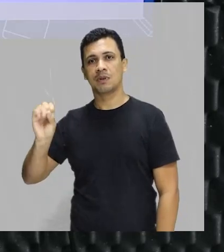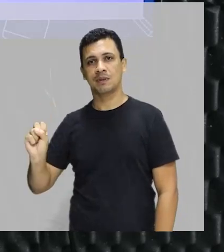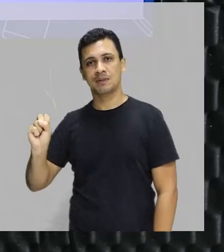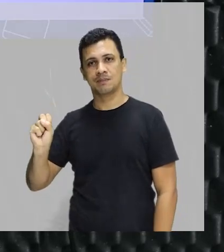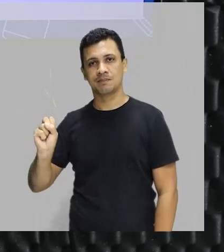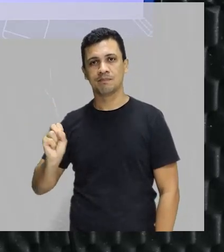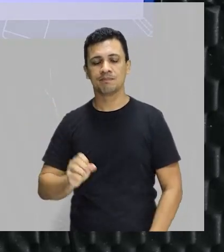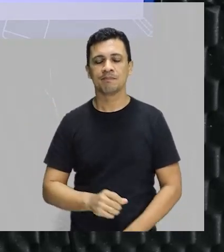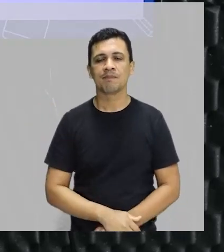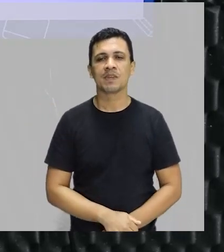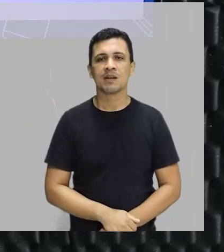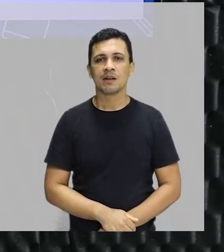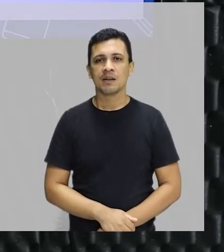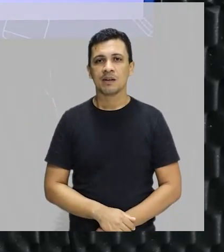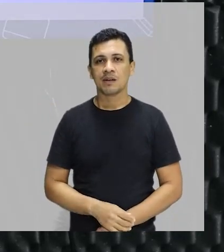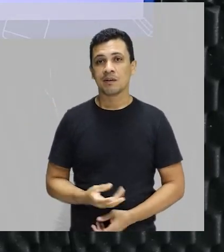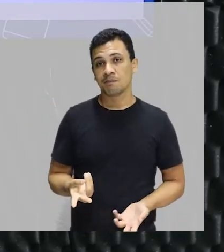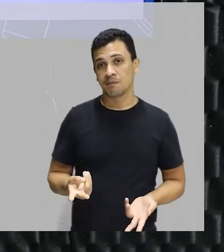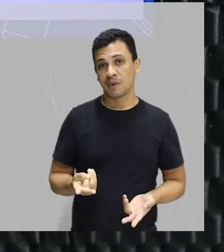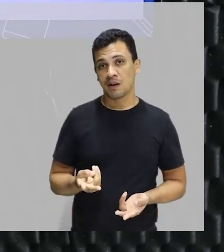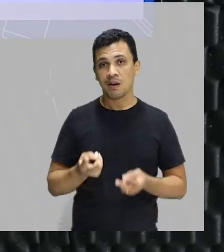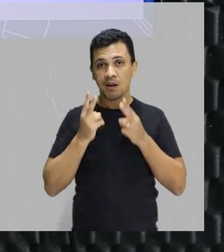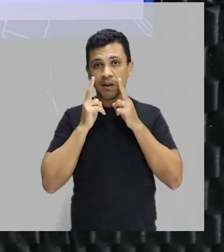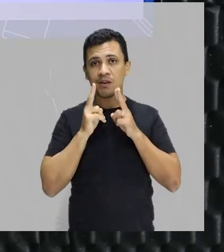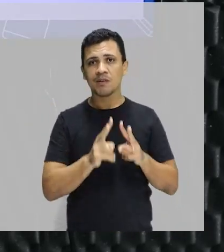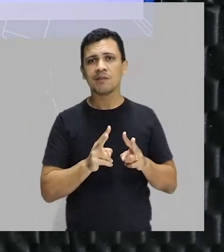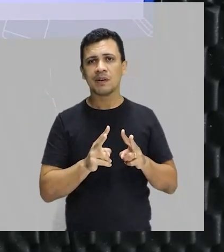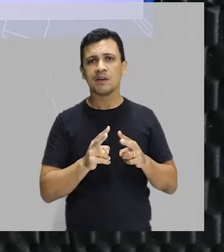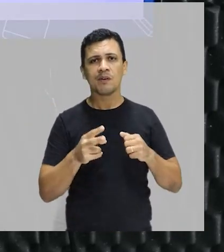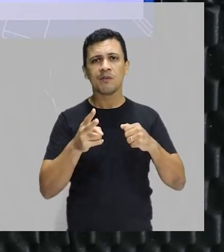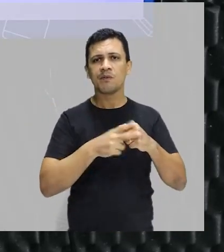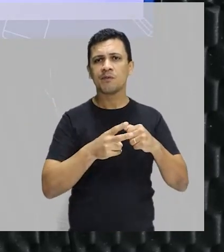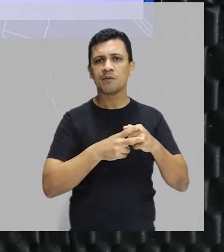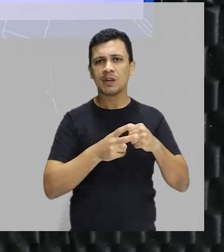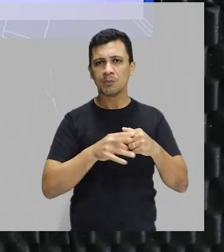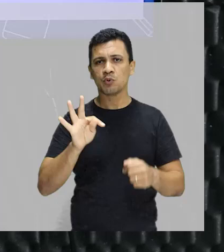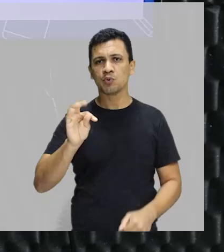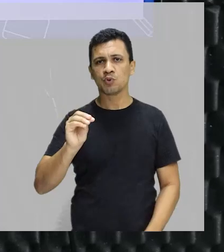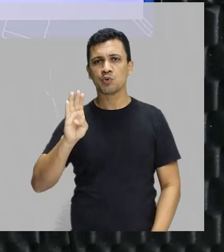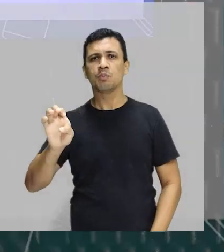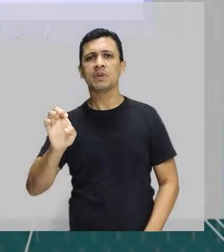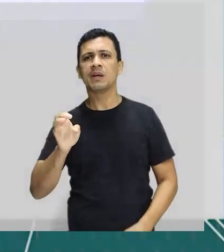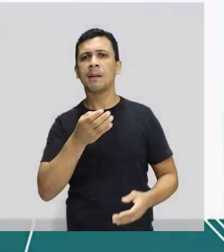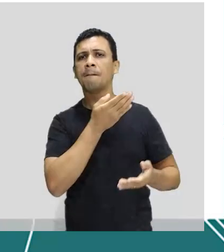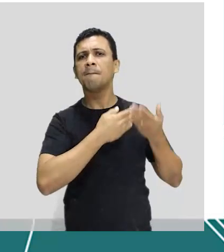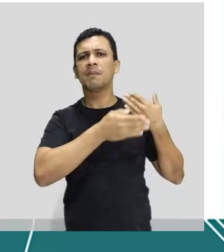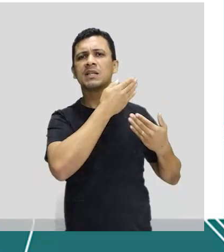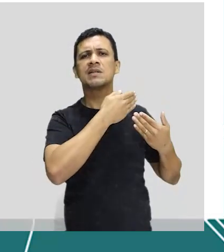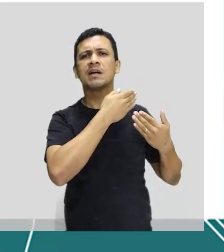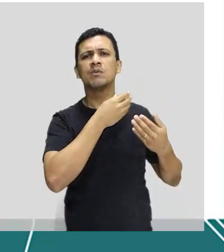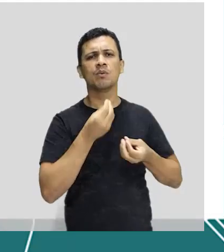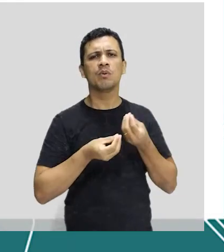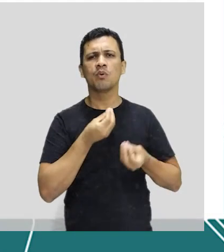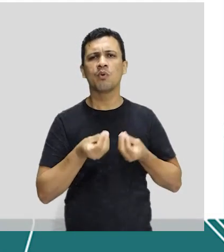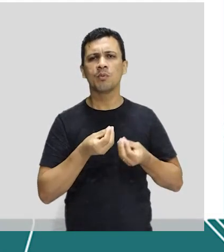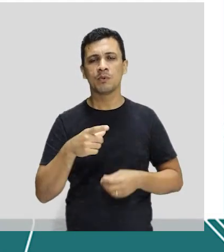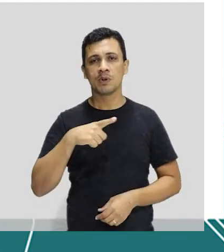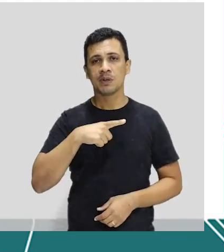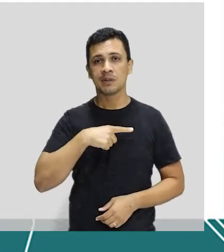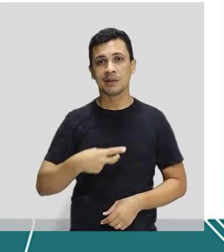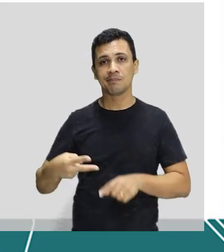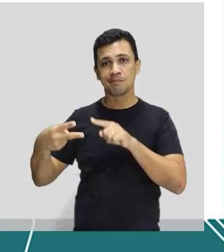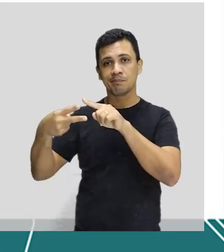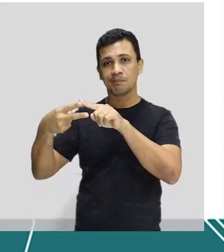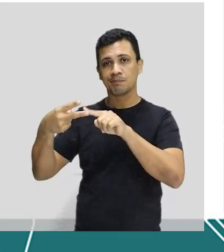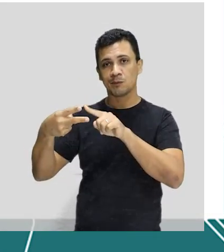está. Quando nós olhamos o verbo to be no passado o verbo to be tem duas formas.